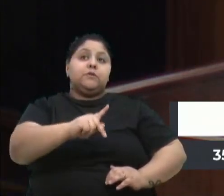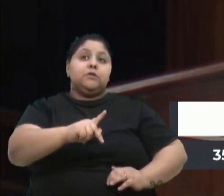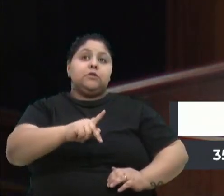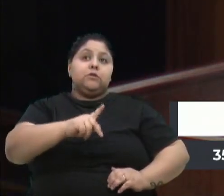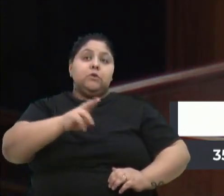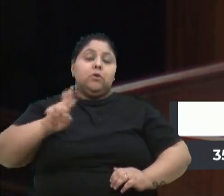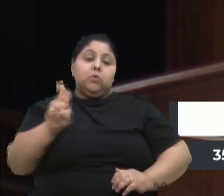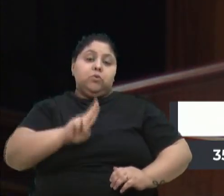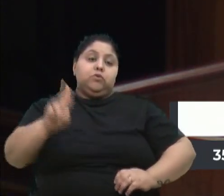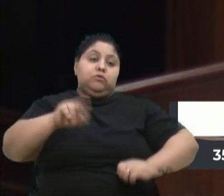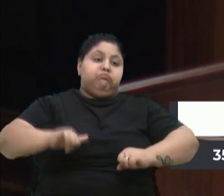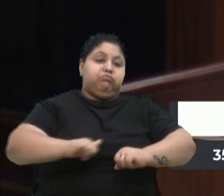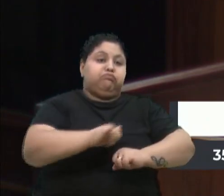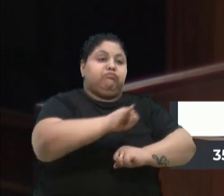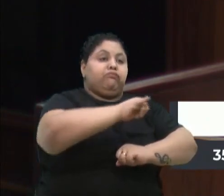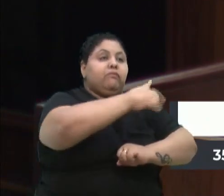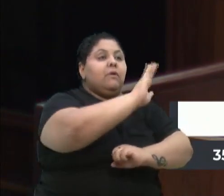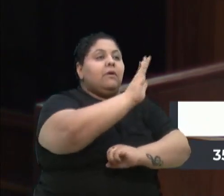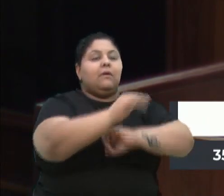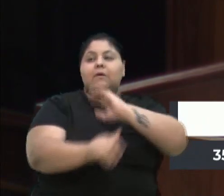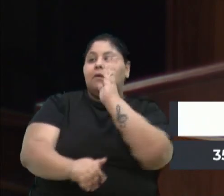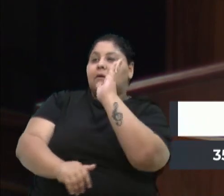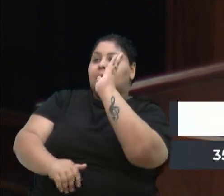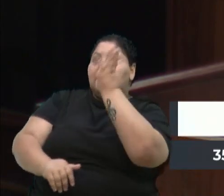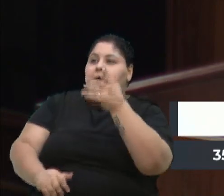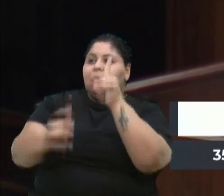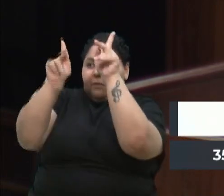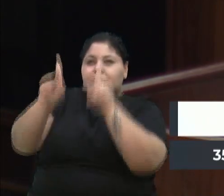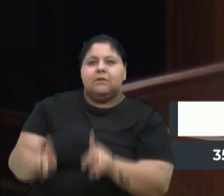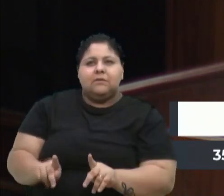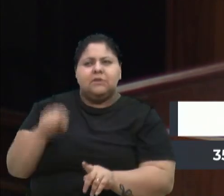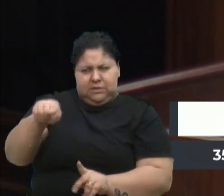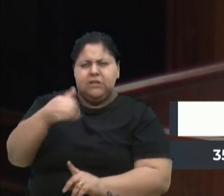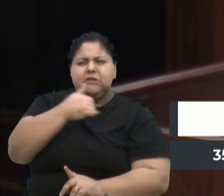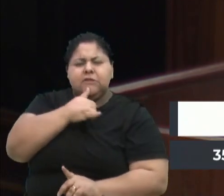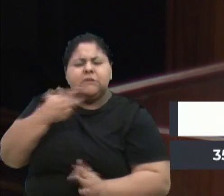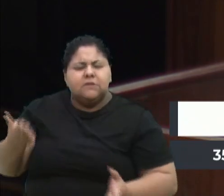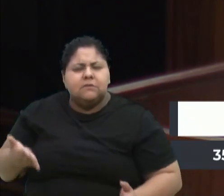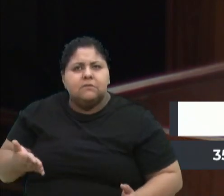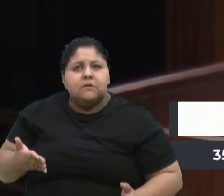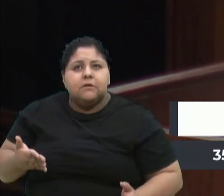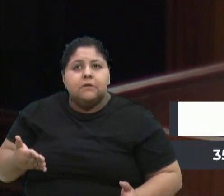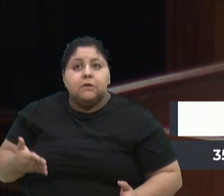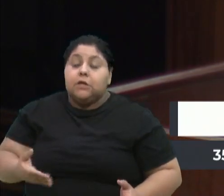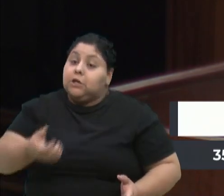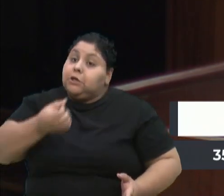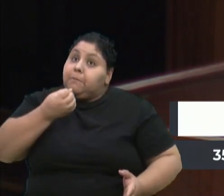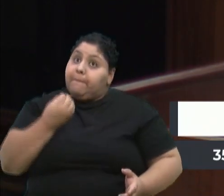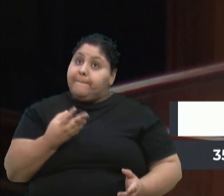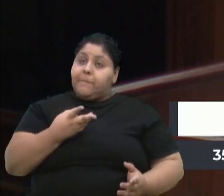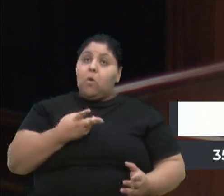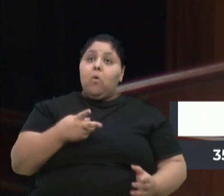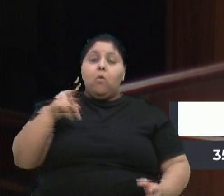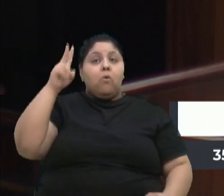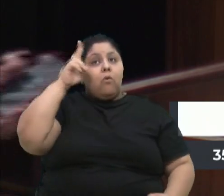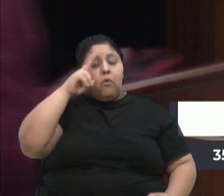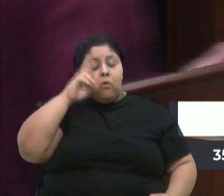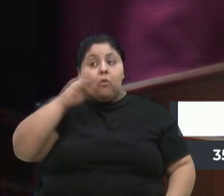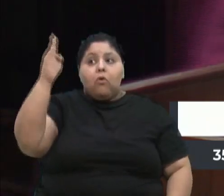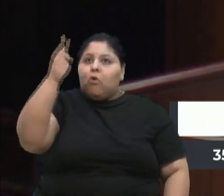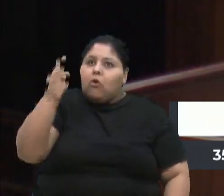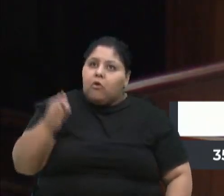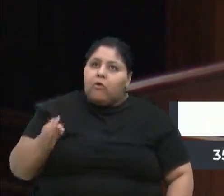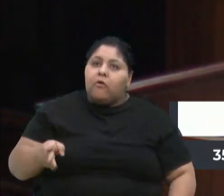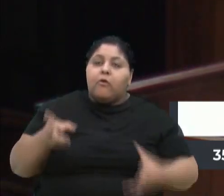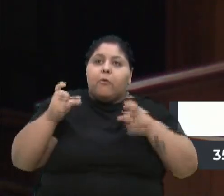E isso sim é triste. A gente tem que recordar. E que bom, vereador Velocino Ex, que o Brasil